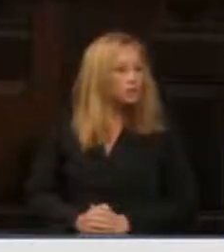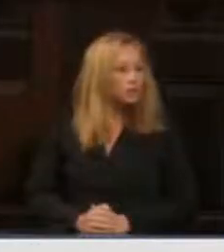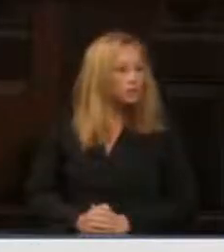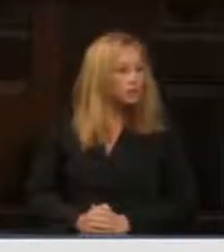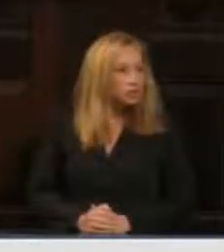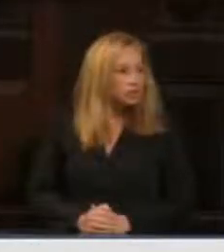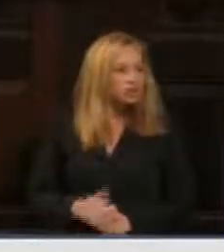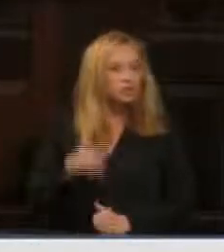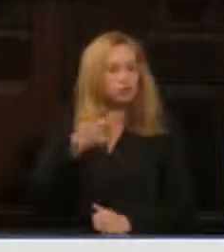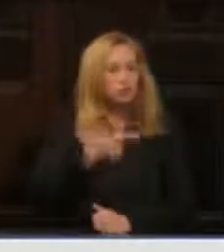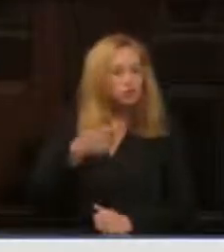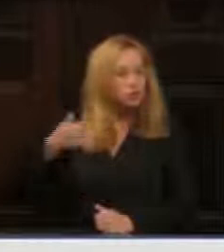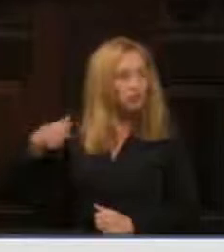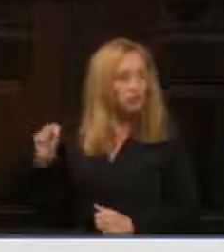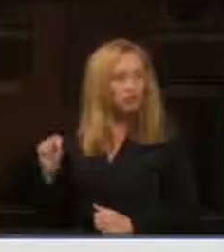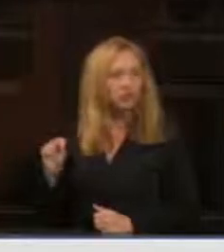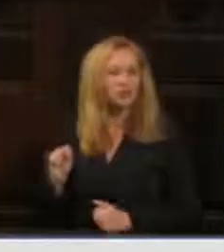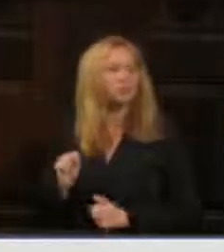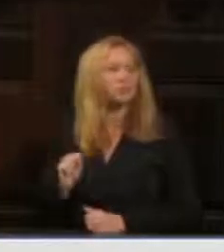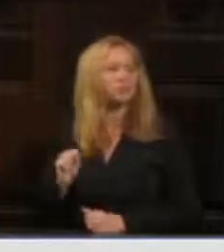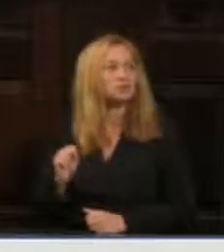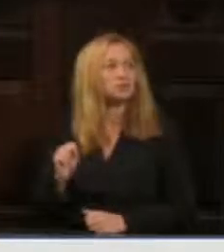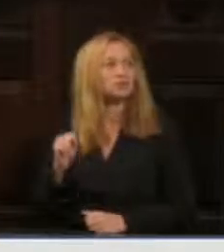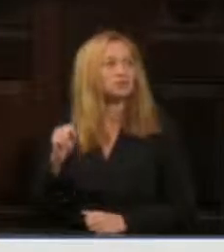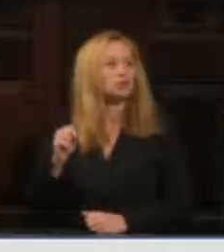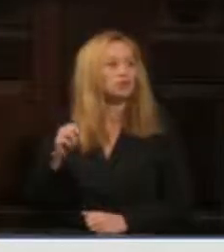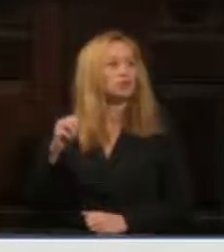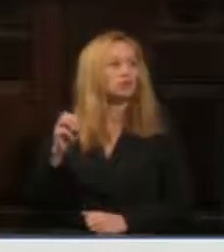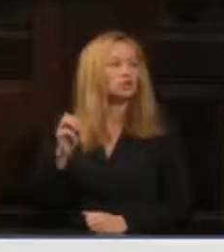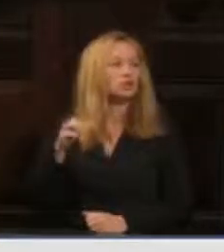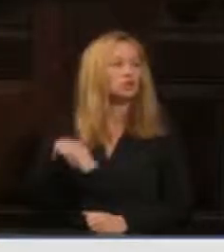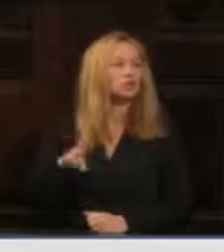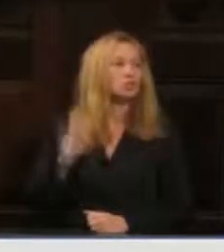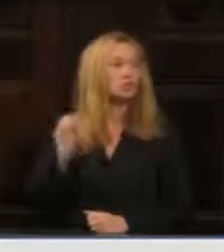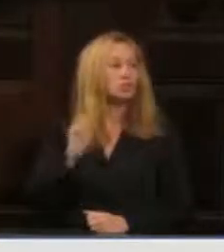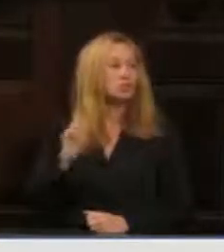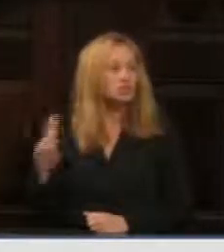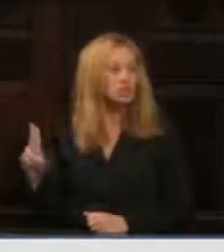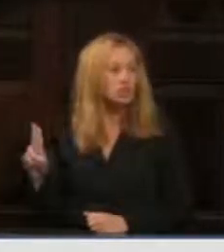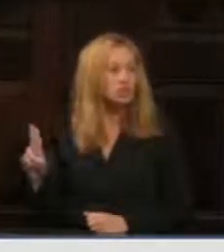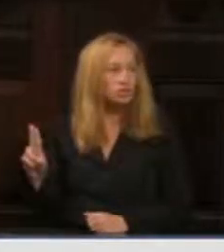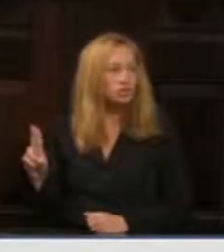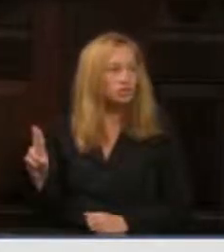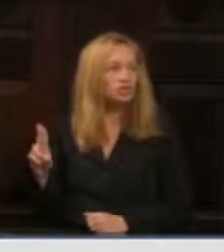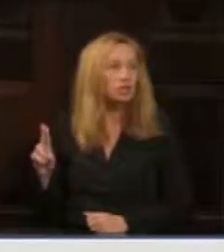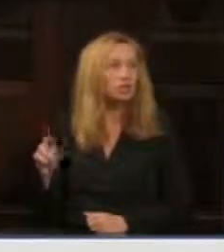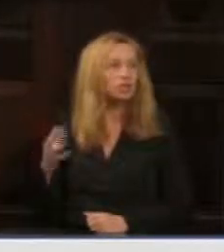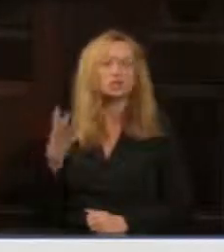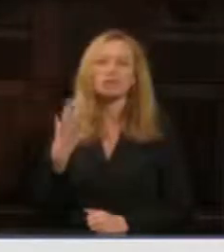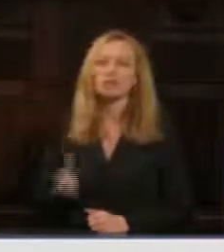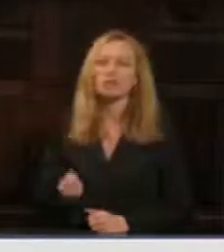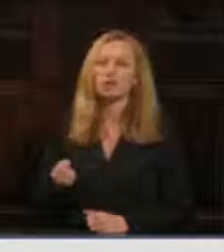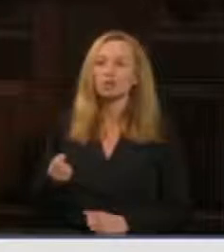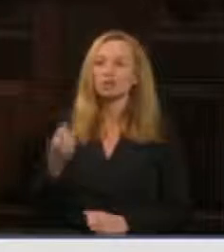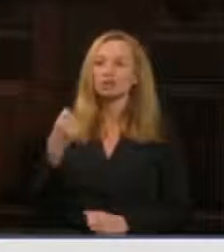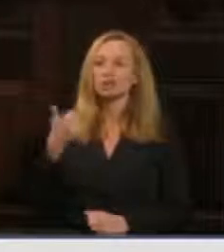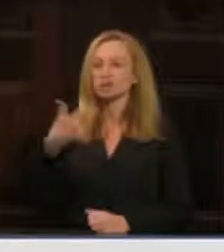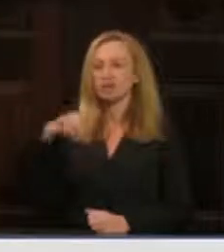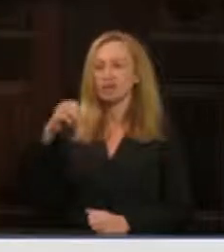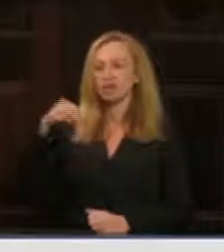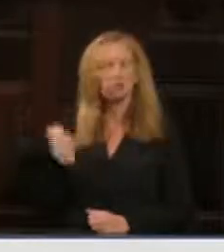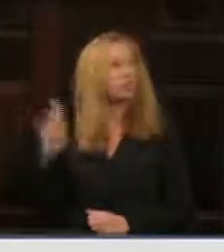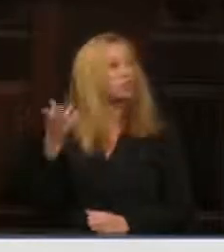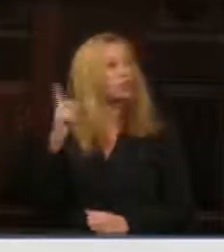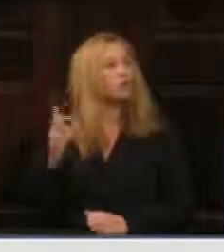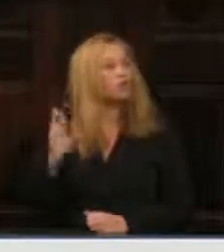Em 2018, o Museu do Louvre recebeu aproximadamente 10 milhões de turistas. Miami,